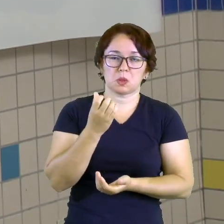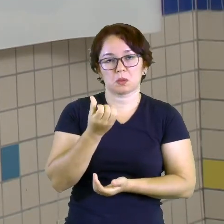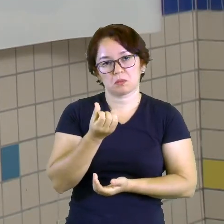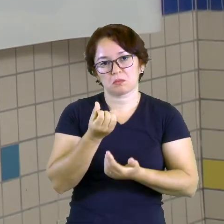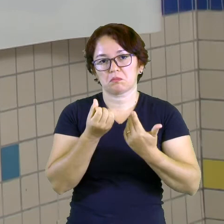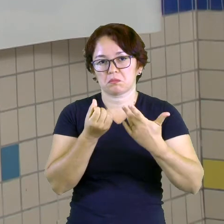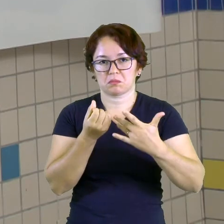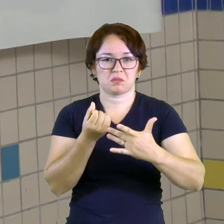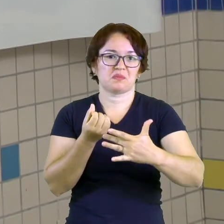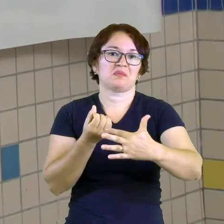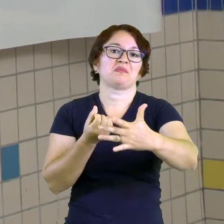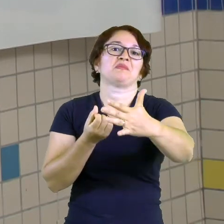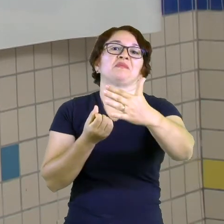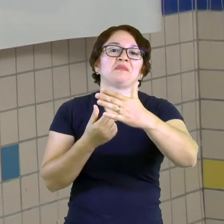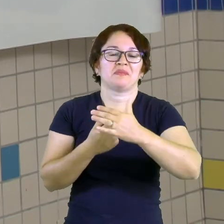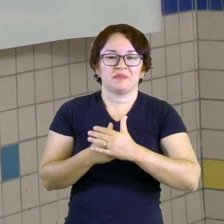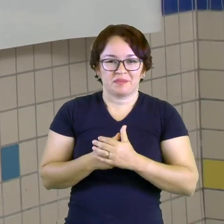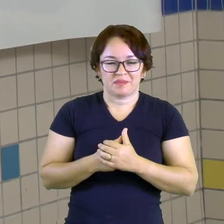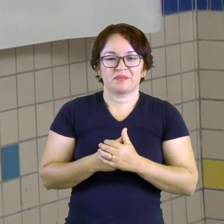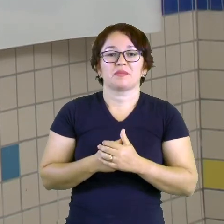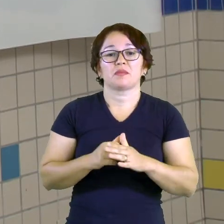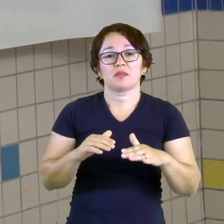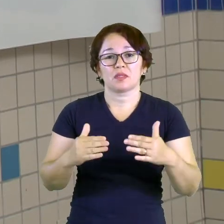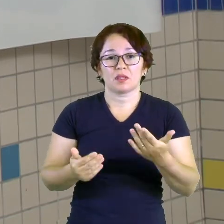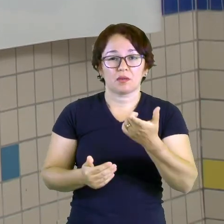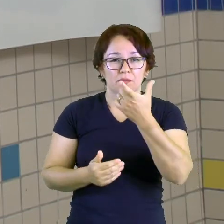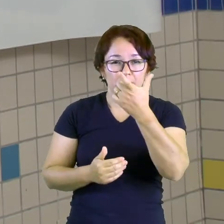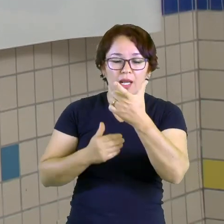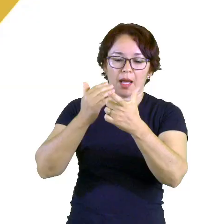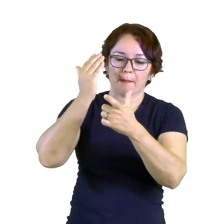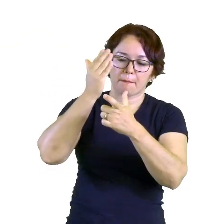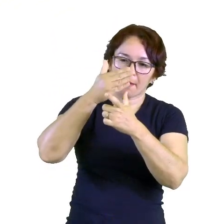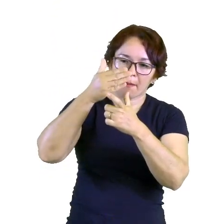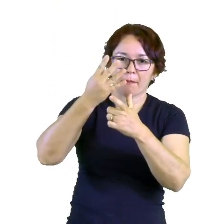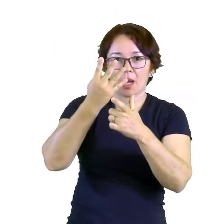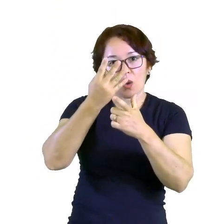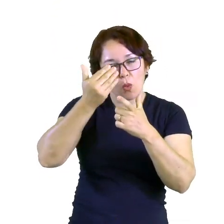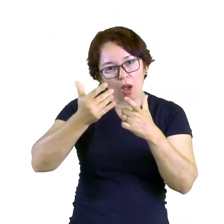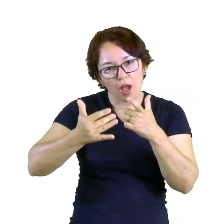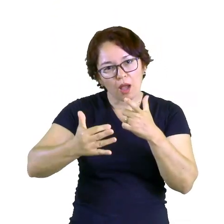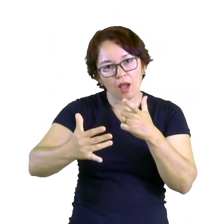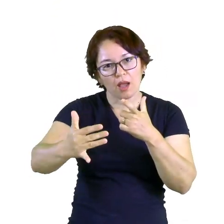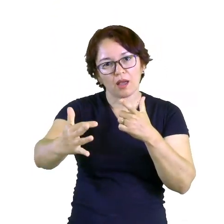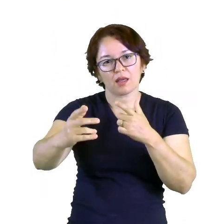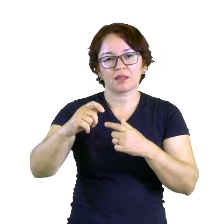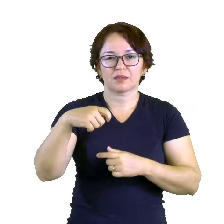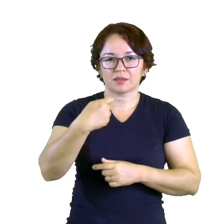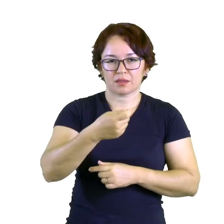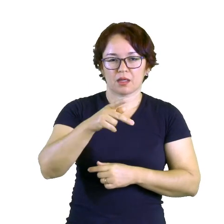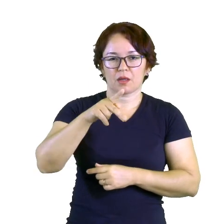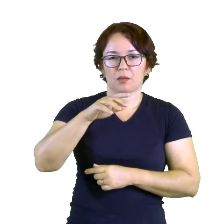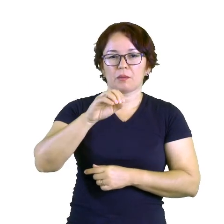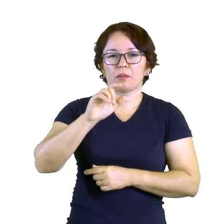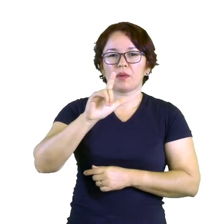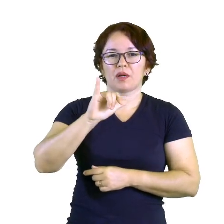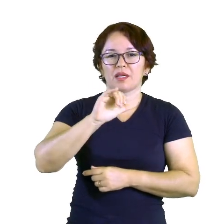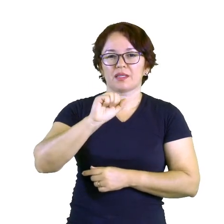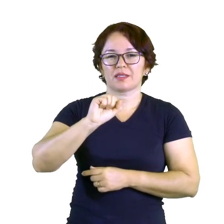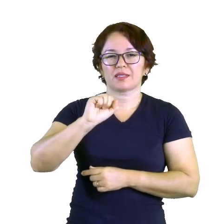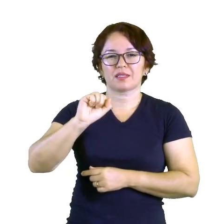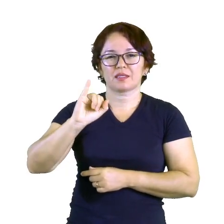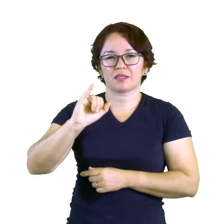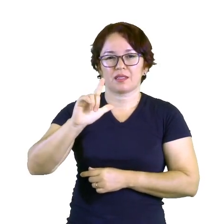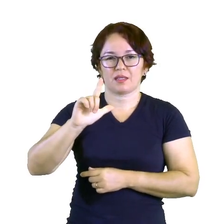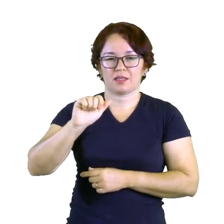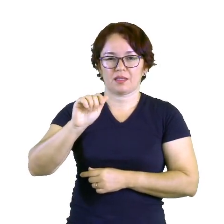e daí por diante. Então, sempre que a palavra tiver de 4 sílabas a mais, ela é chamada de